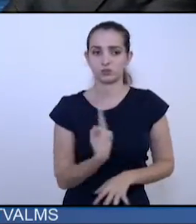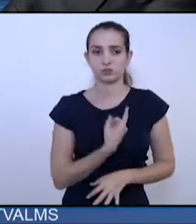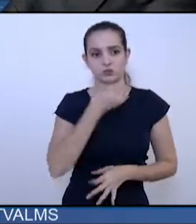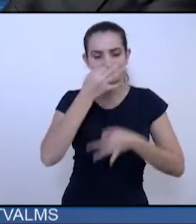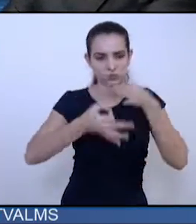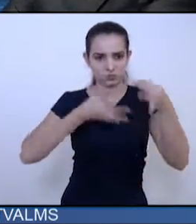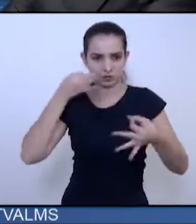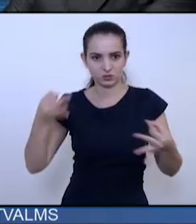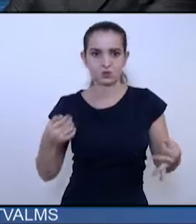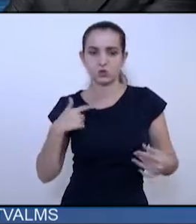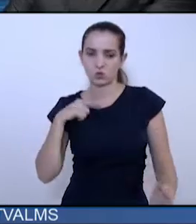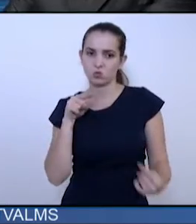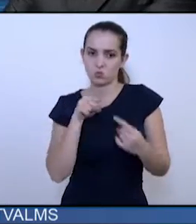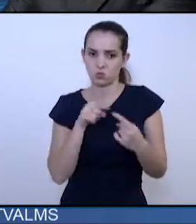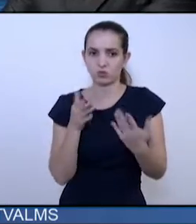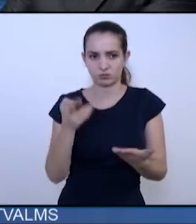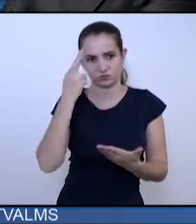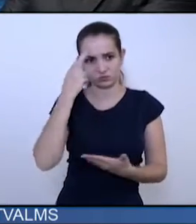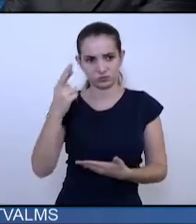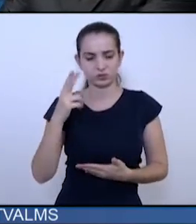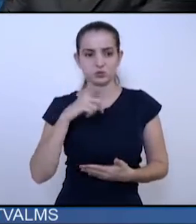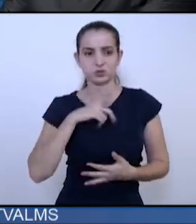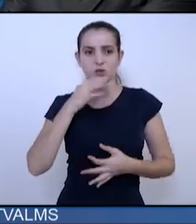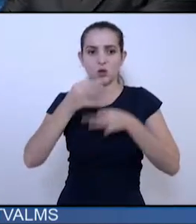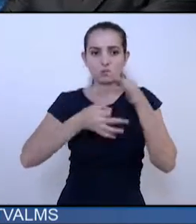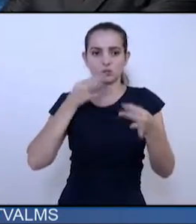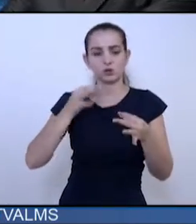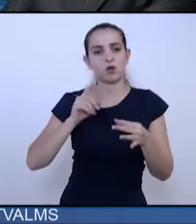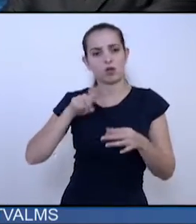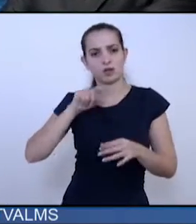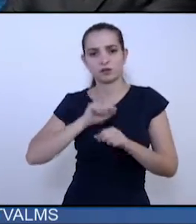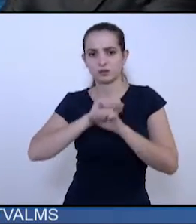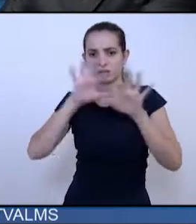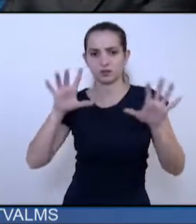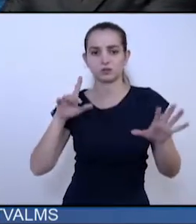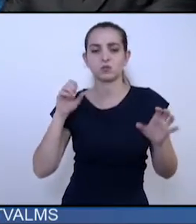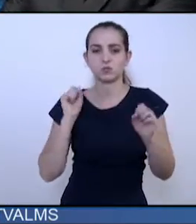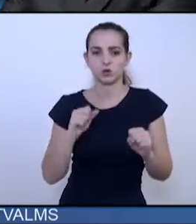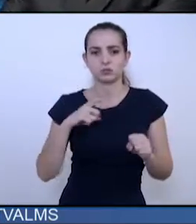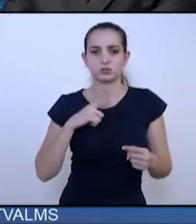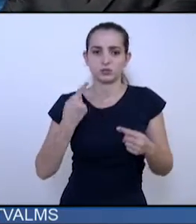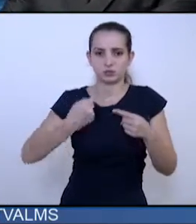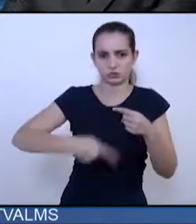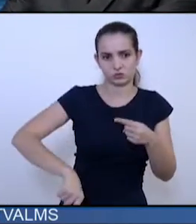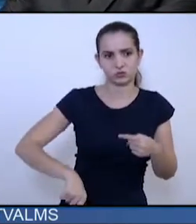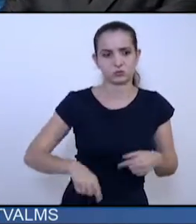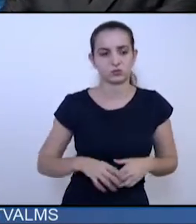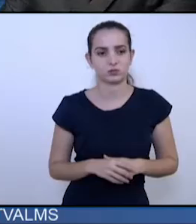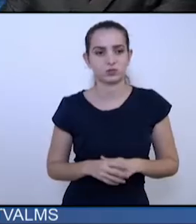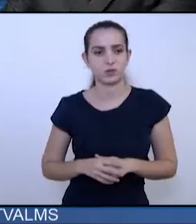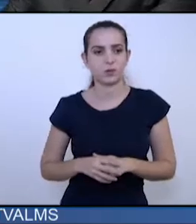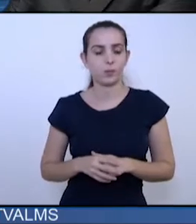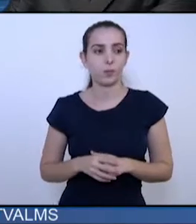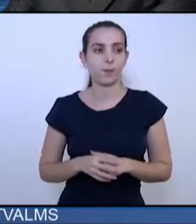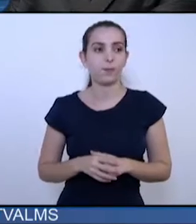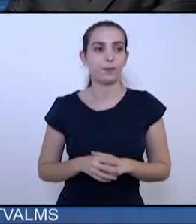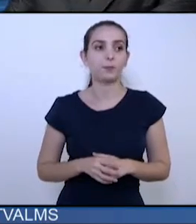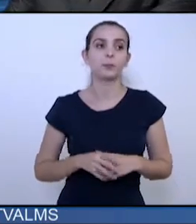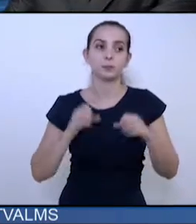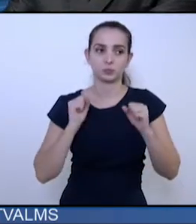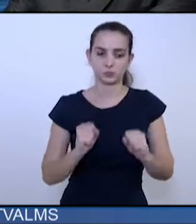E concordo com Vossa Excelência que o princípio do contraditório é lógico, entendeu? Você pode discordar, tanto a verdade que tem as instâncias, né? Você